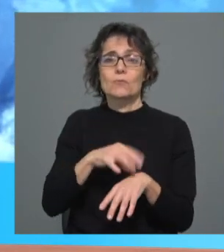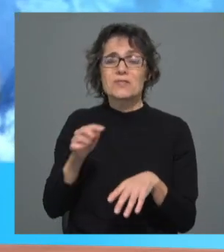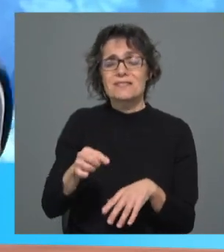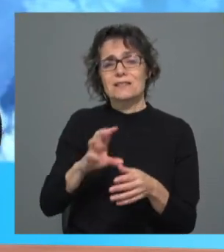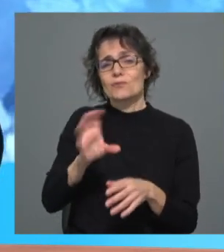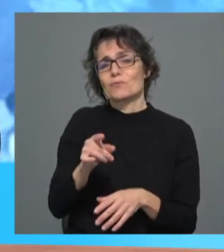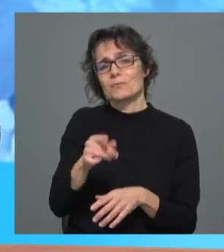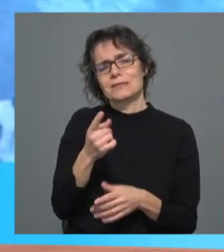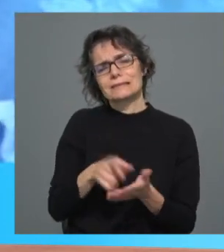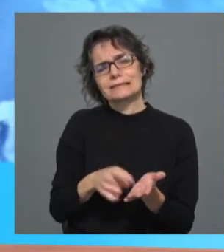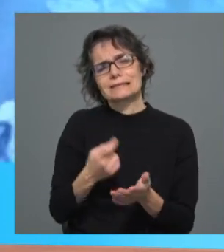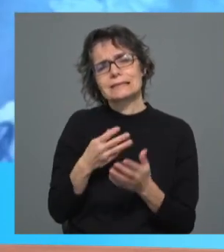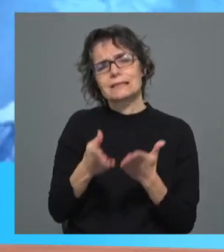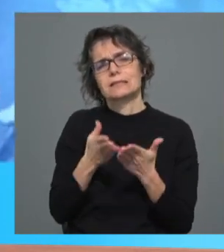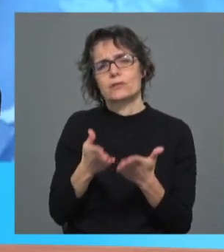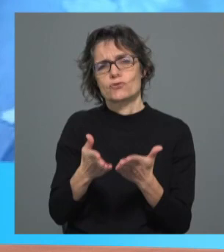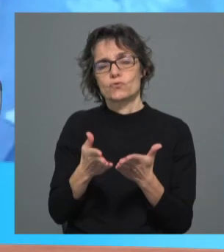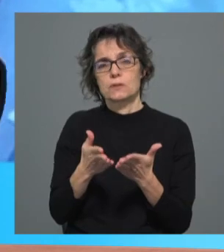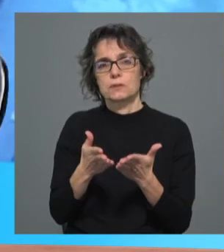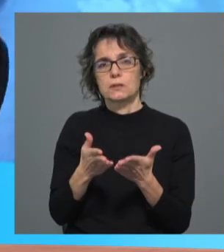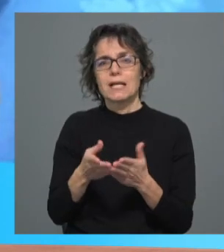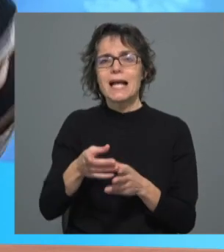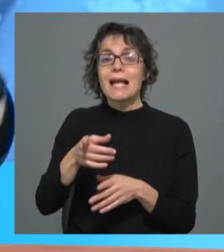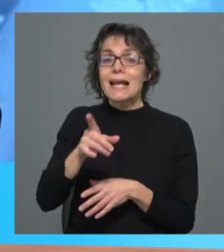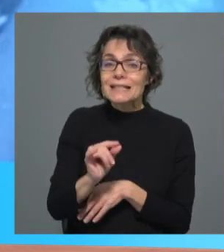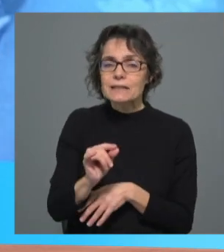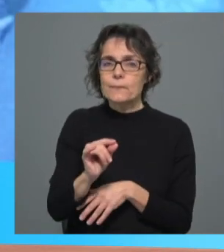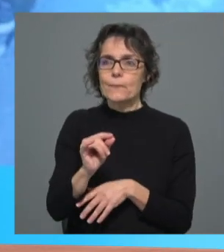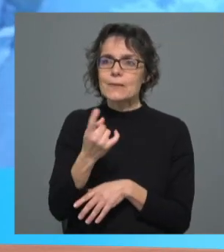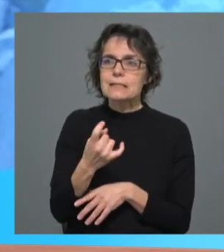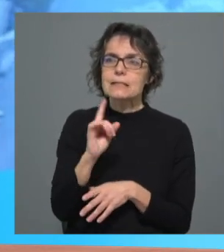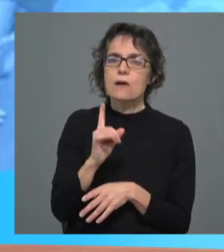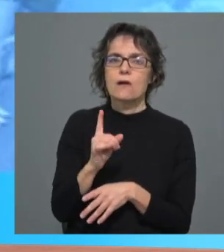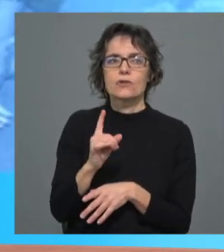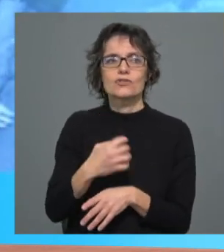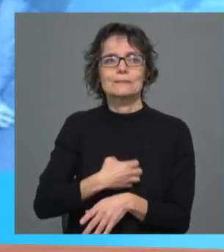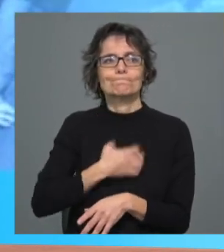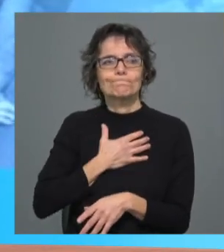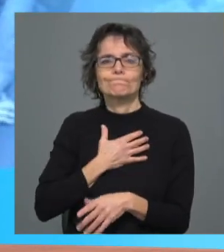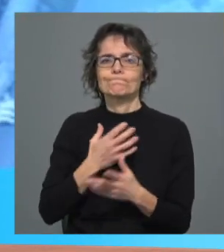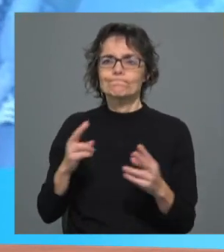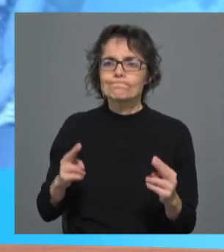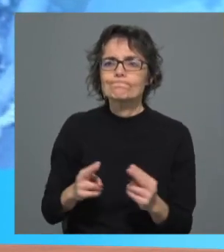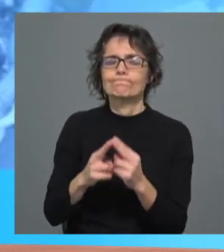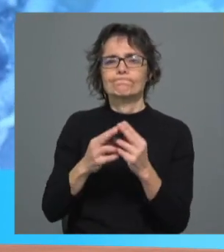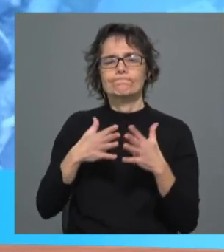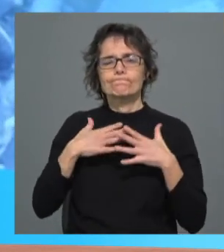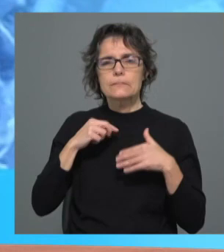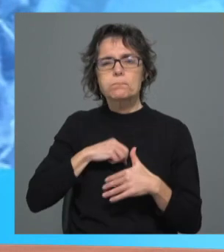possível, mas, sobretudo, de se reencontrar, encontrar a alma